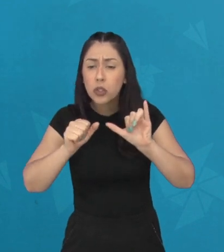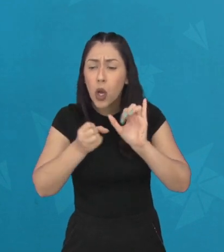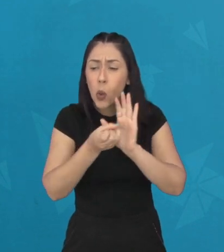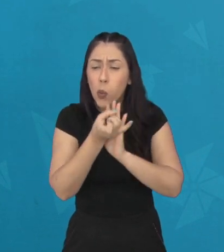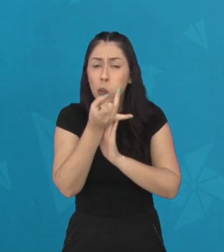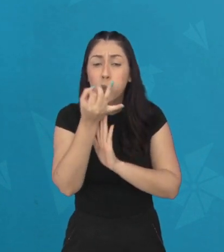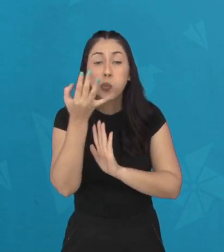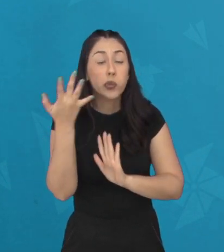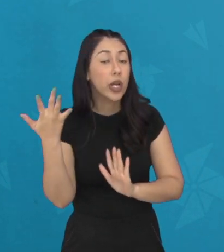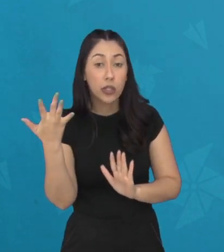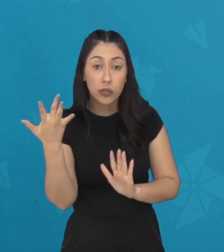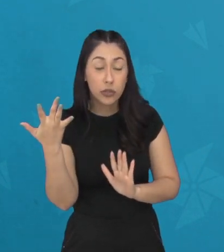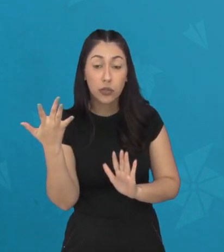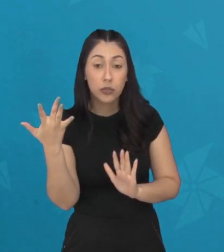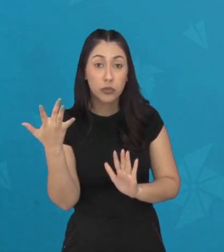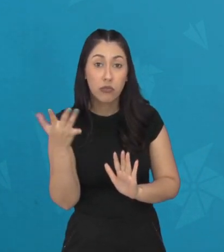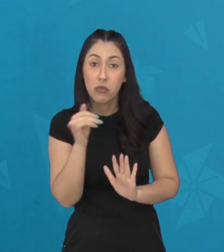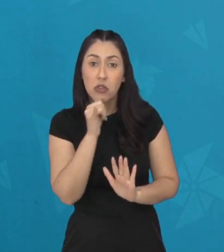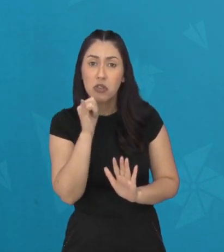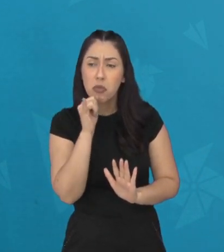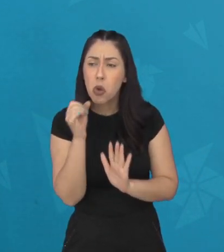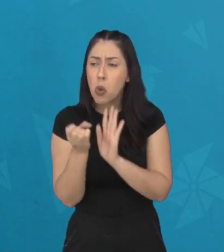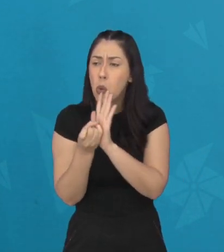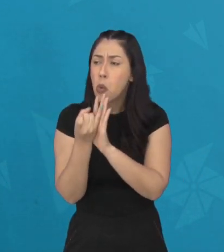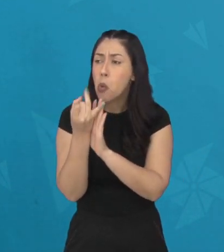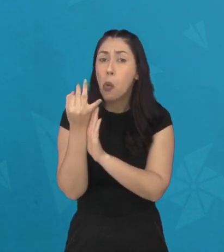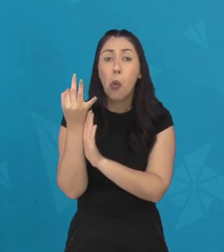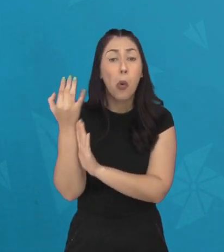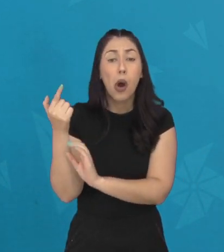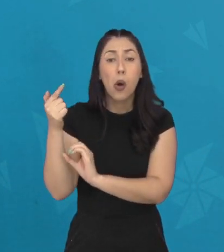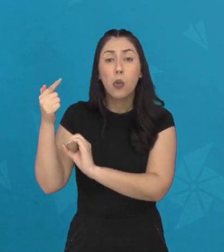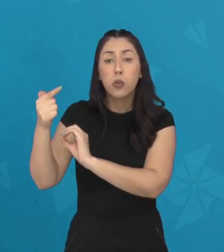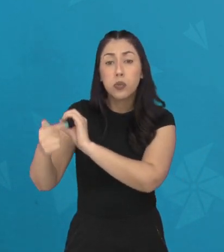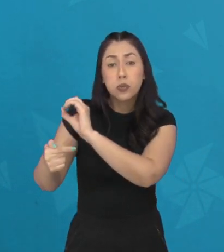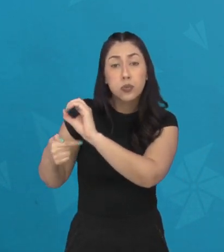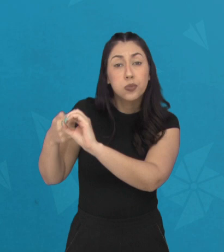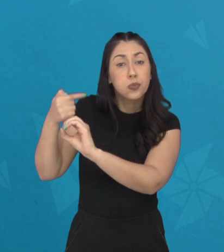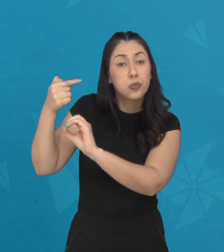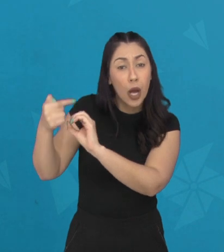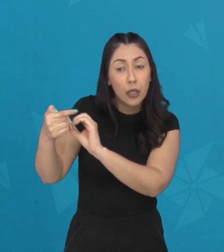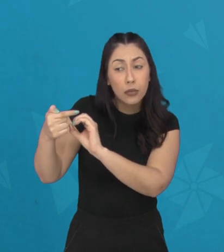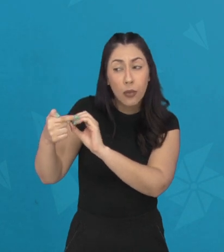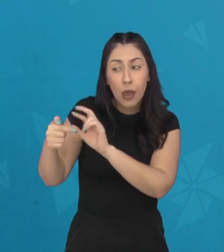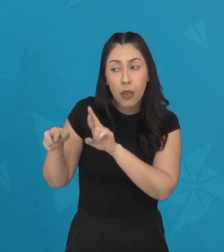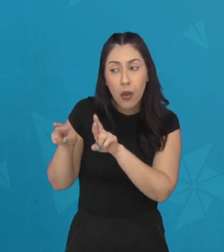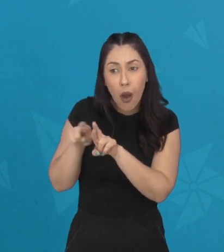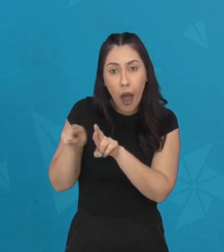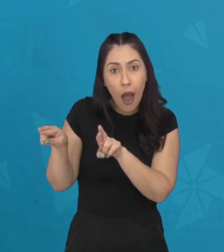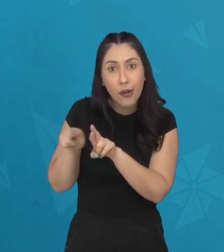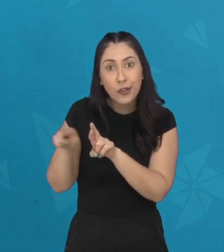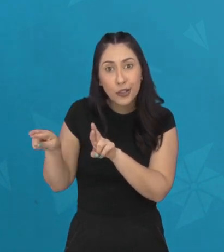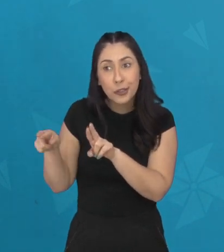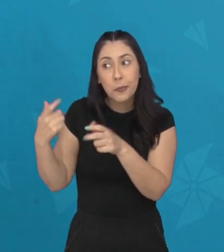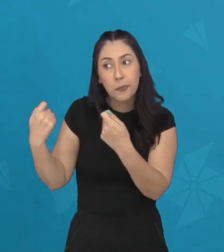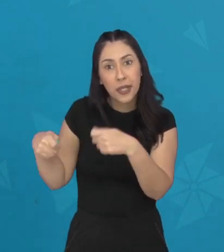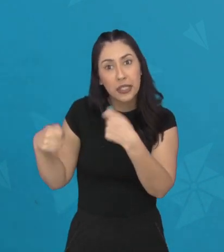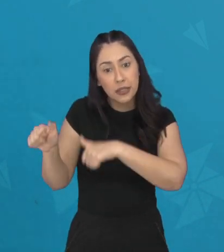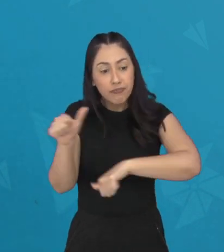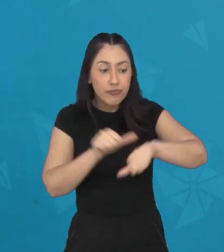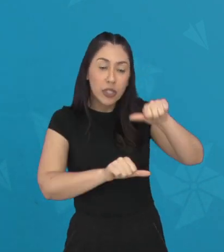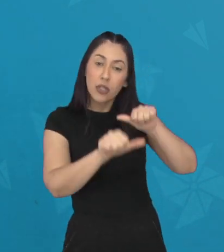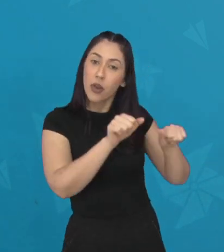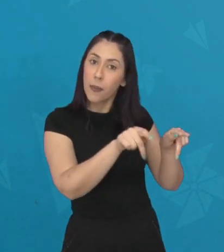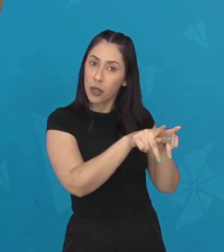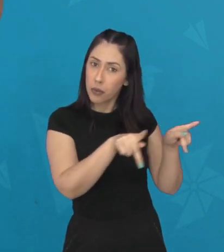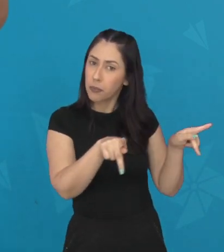quer saber quantos átomos ou a quantidade que a gente tem de um reagente a gente vai precisar para obter um produto que a gente queira, tudo bem? De maneira